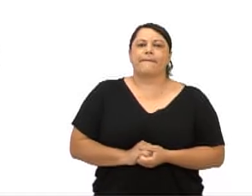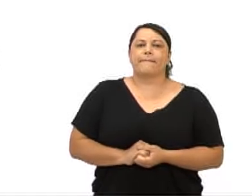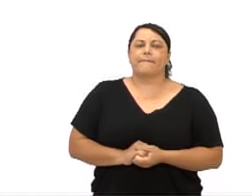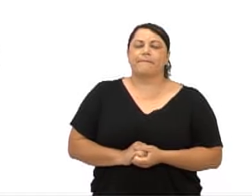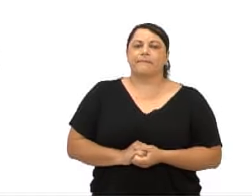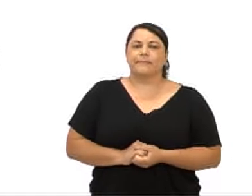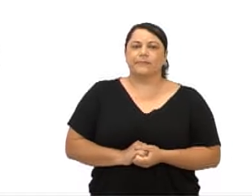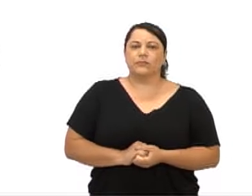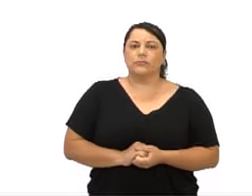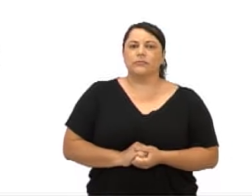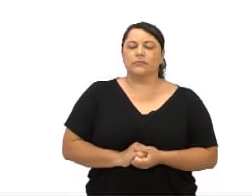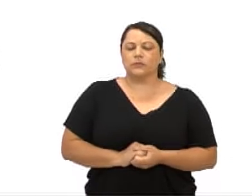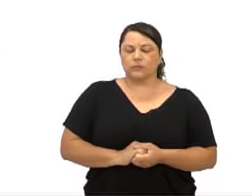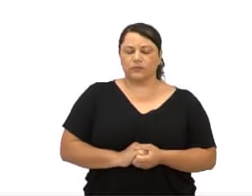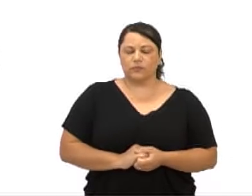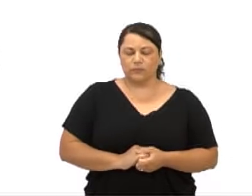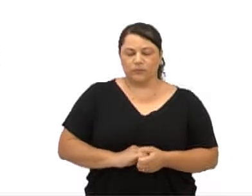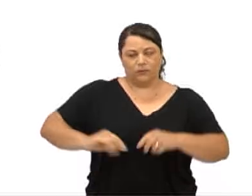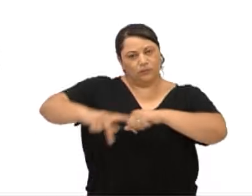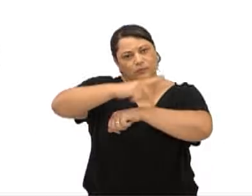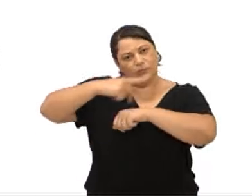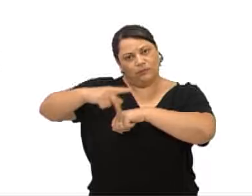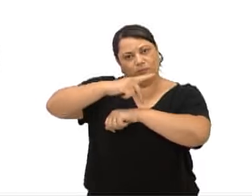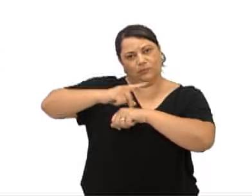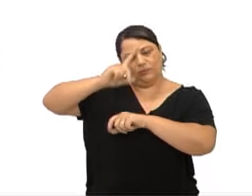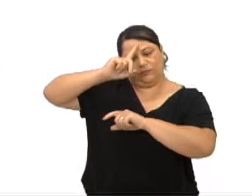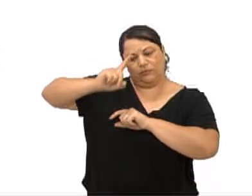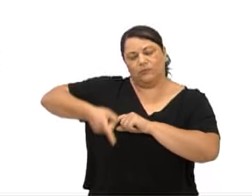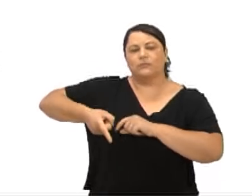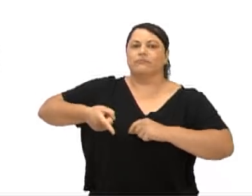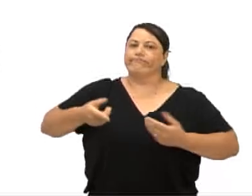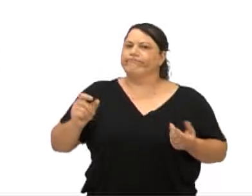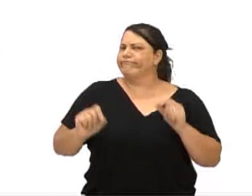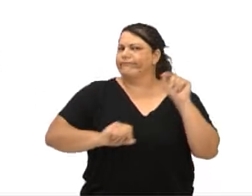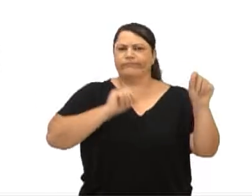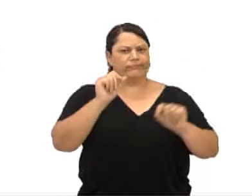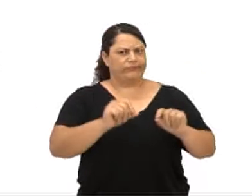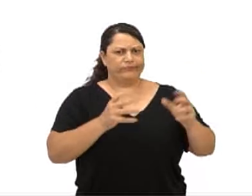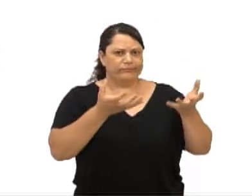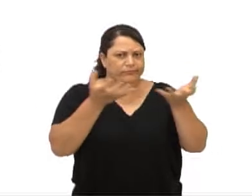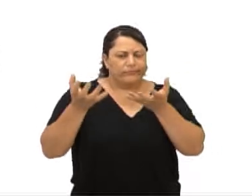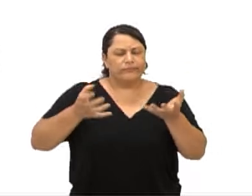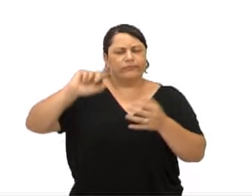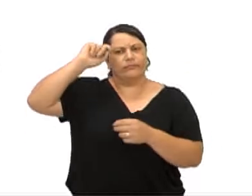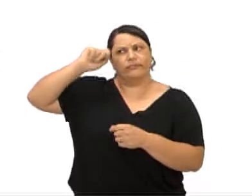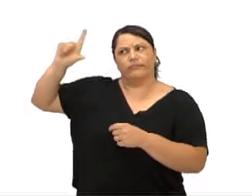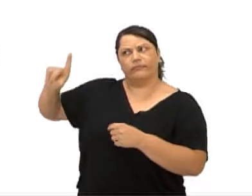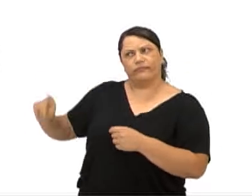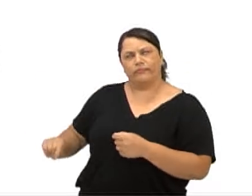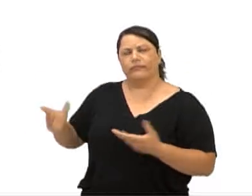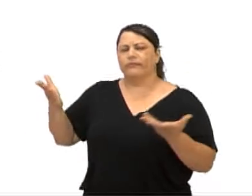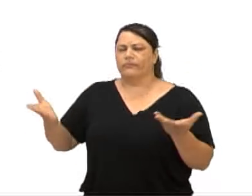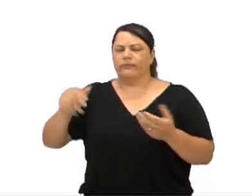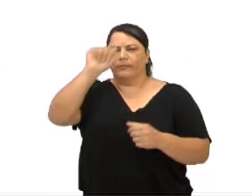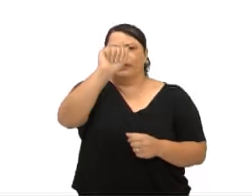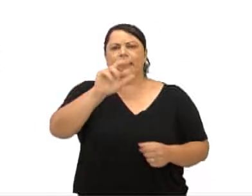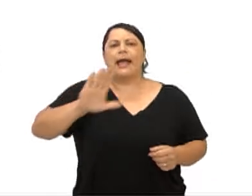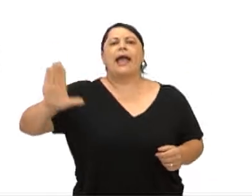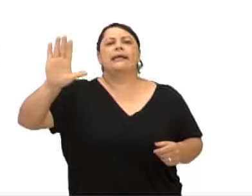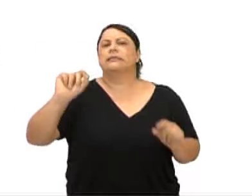E os países imperialistas, o que eles queriam nos territórios africanos e depois